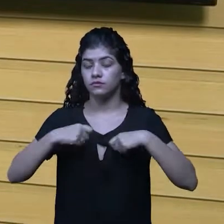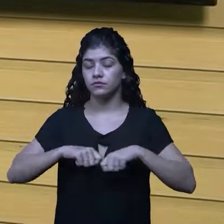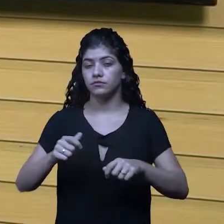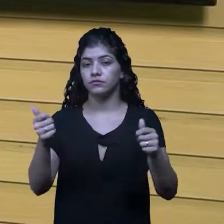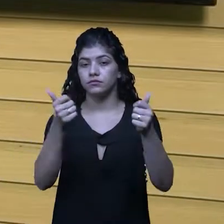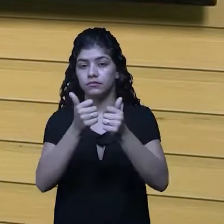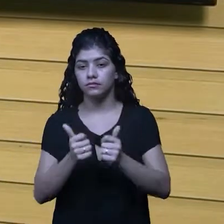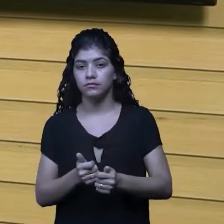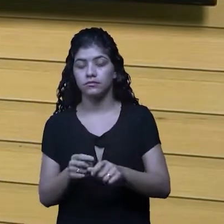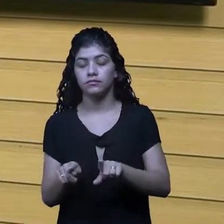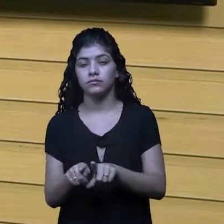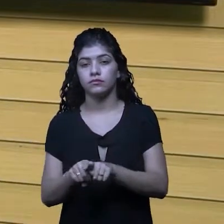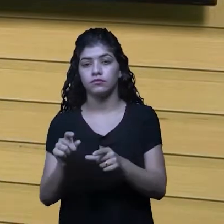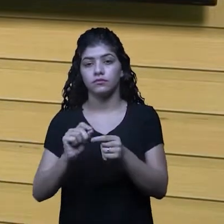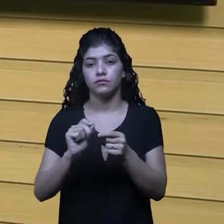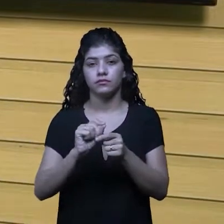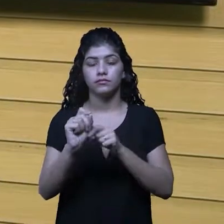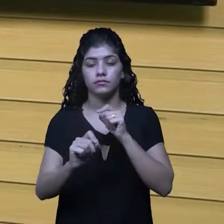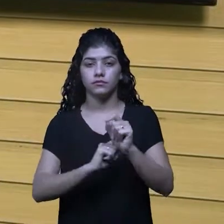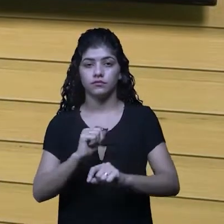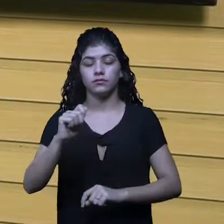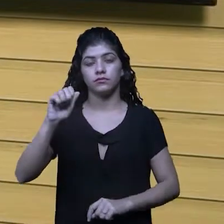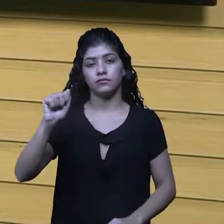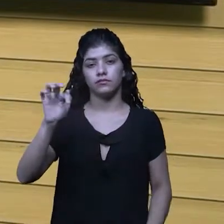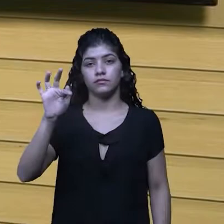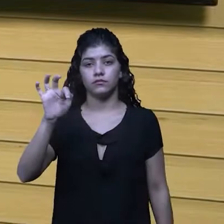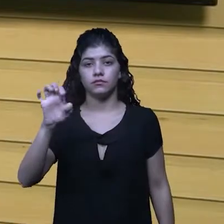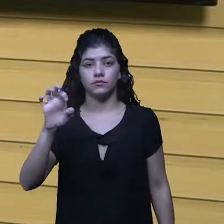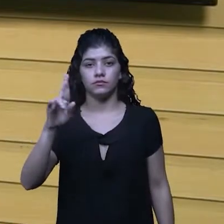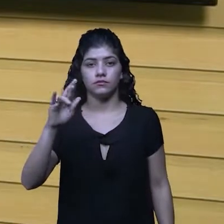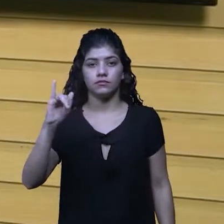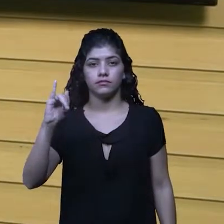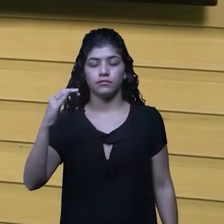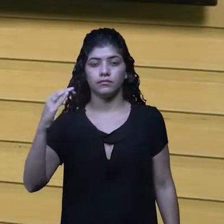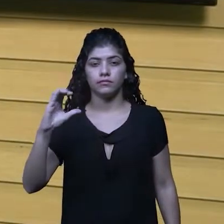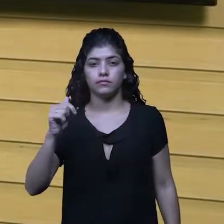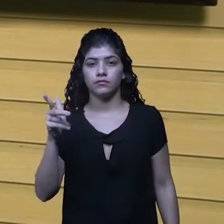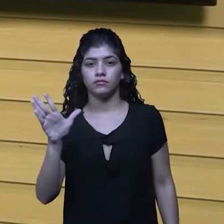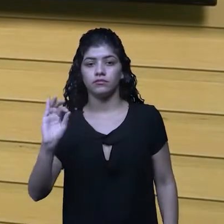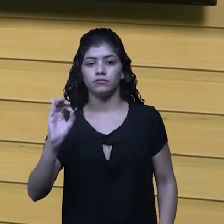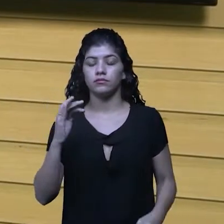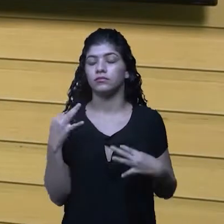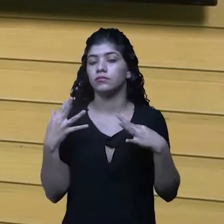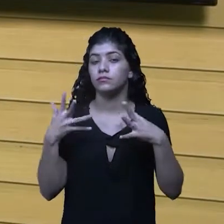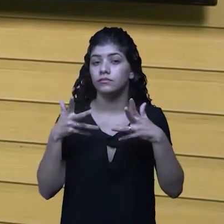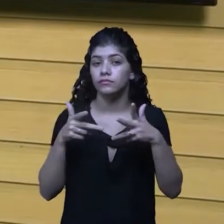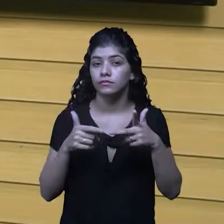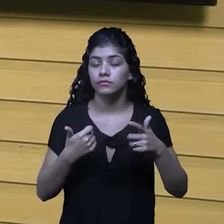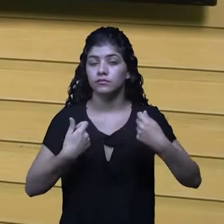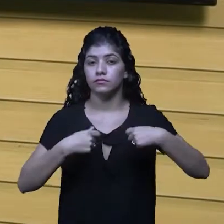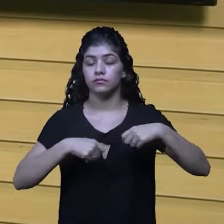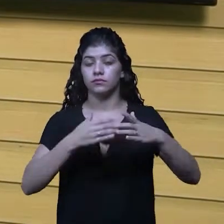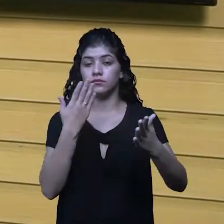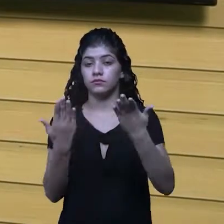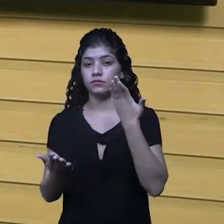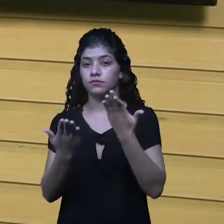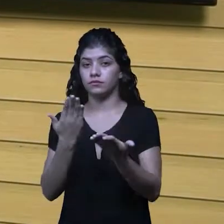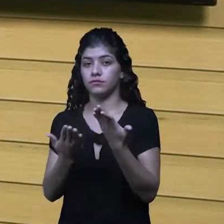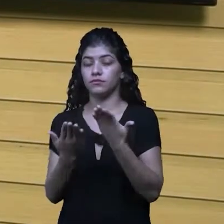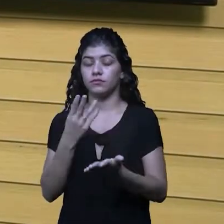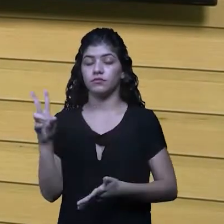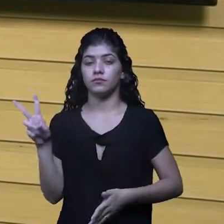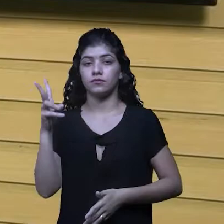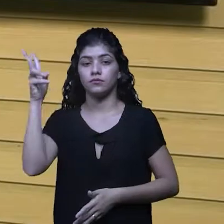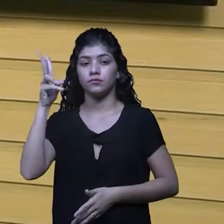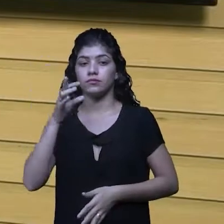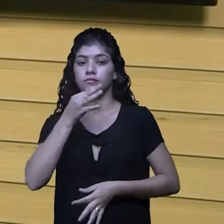essa verificação. E aí é feita a aferição. E claro, todos eles têm que ser comparados com os